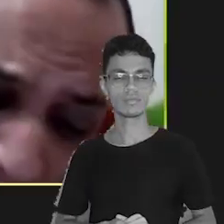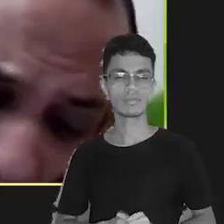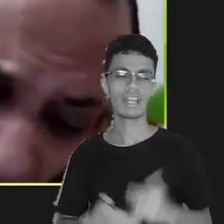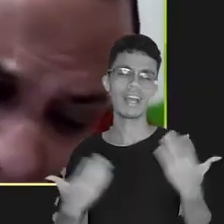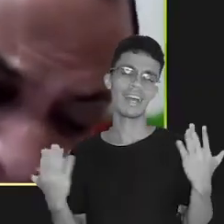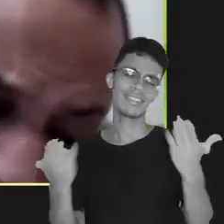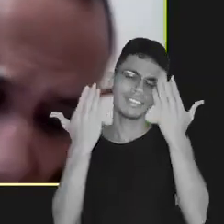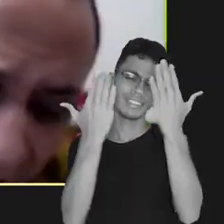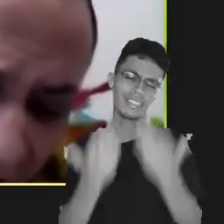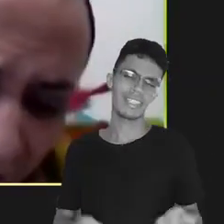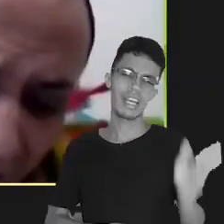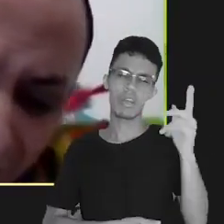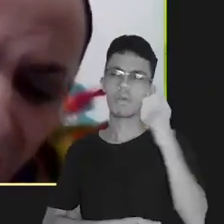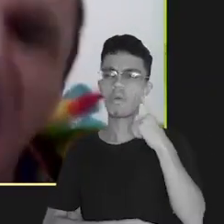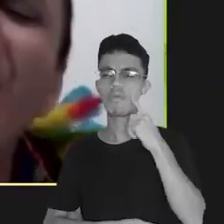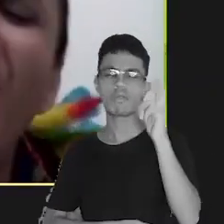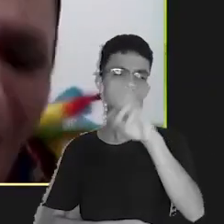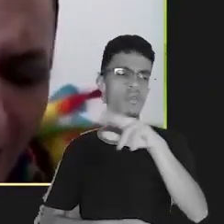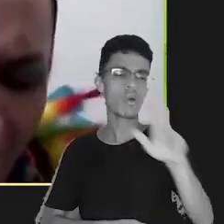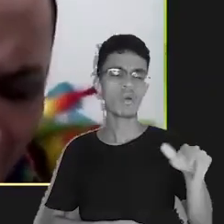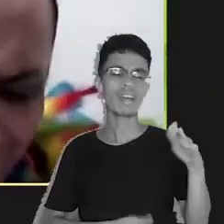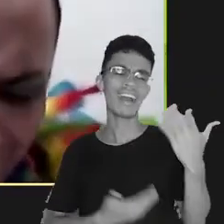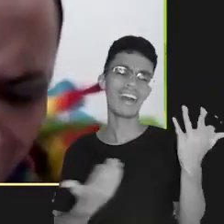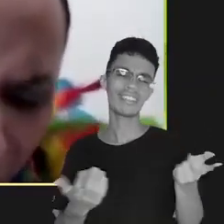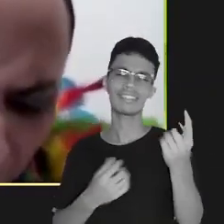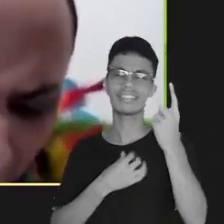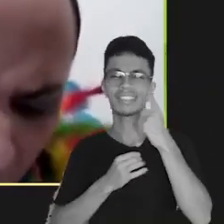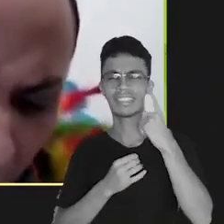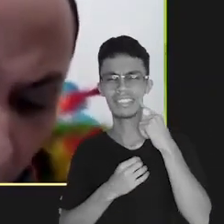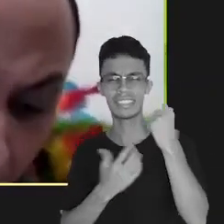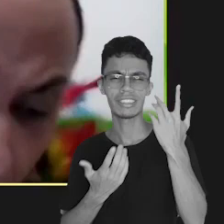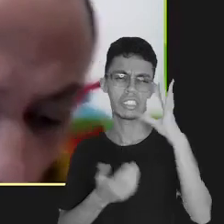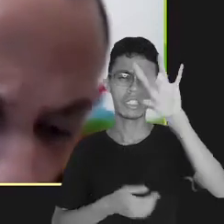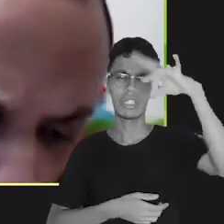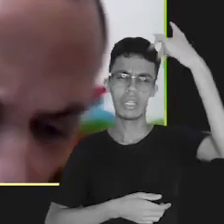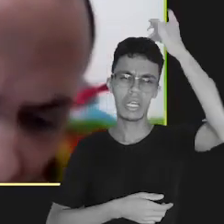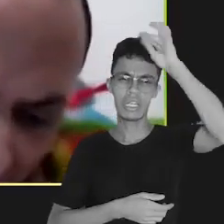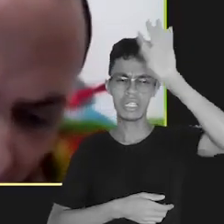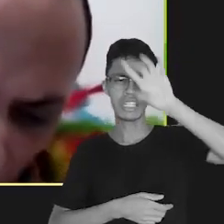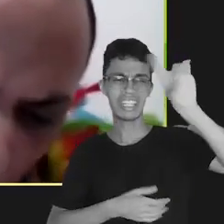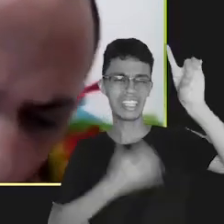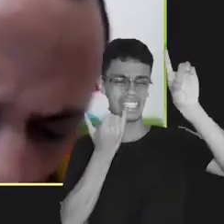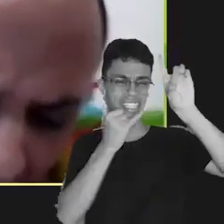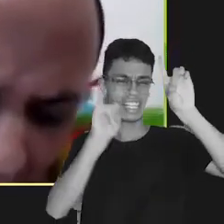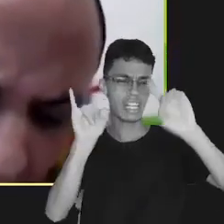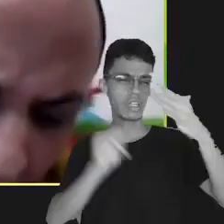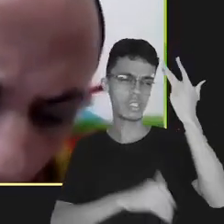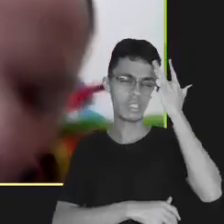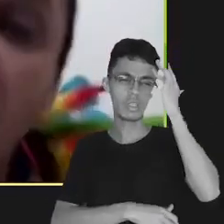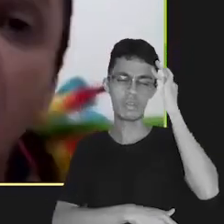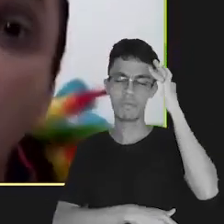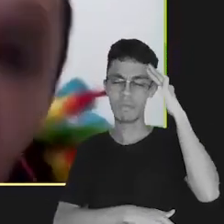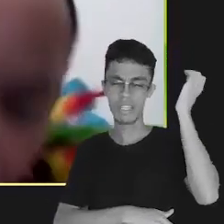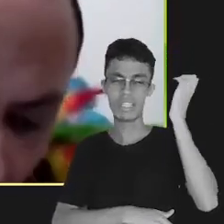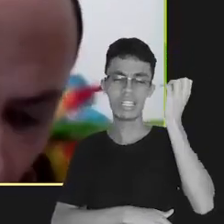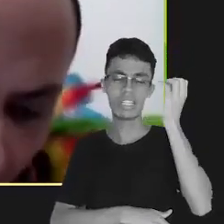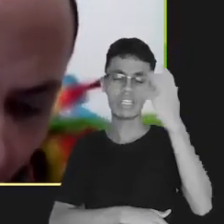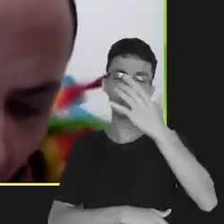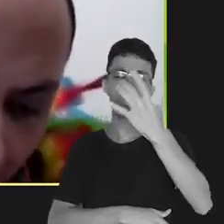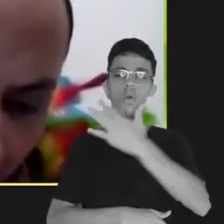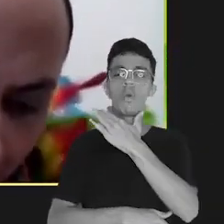O senhor nunca viu? Que olhar, santo Deus! Se eu não soubesse que o homem também morre,